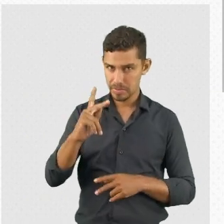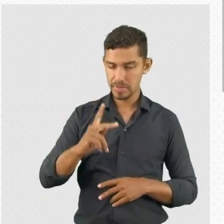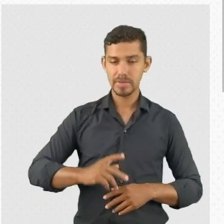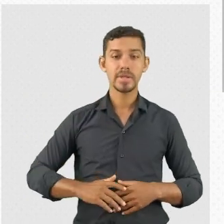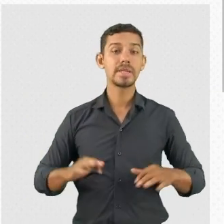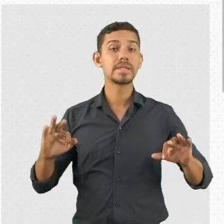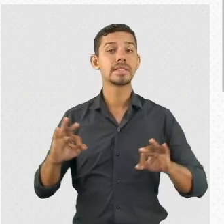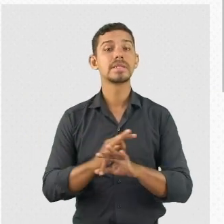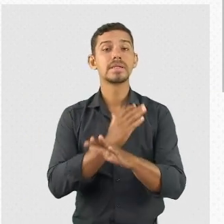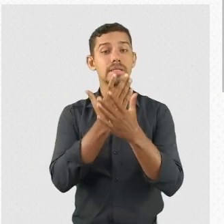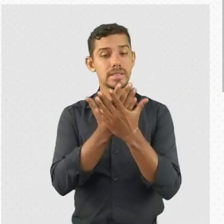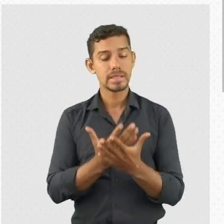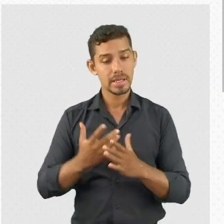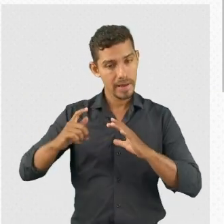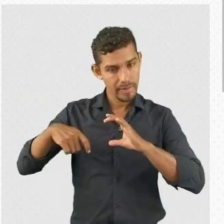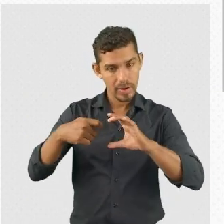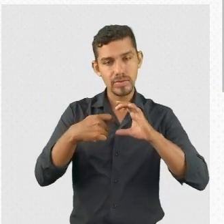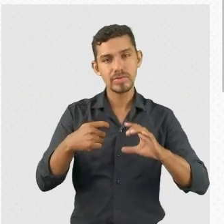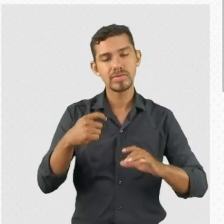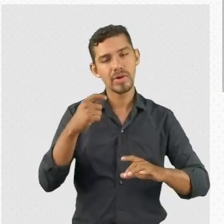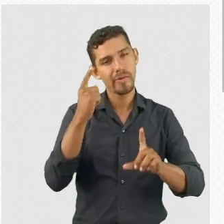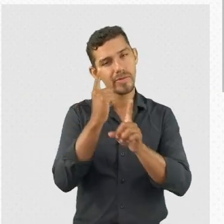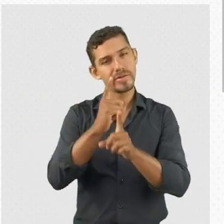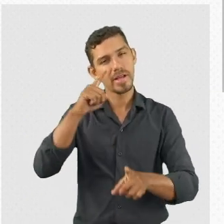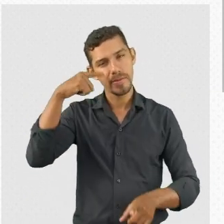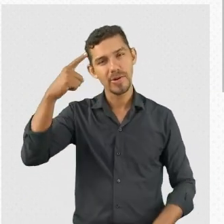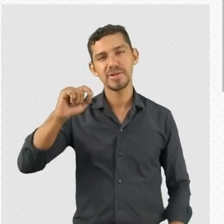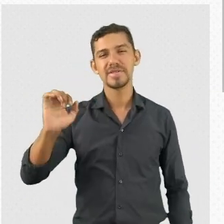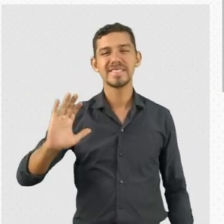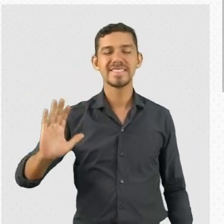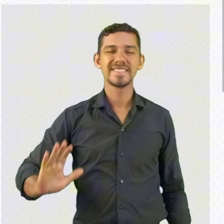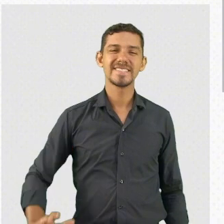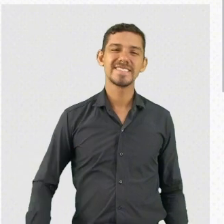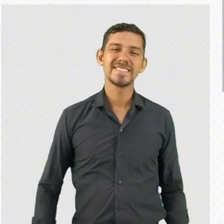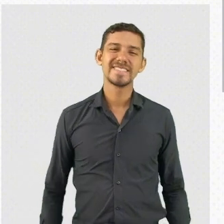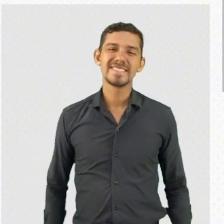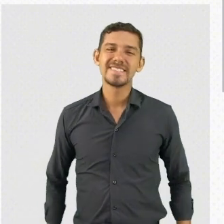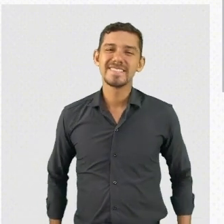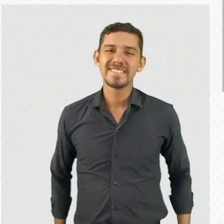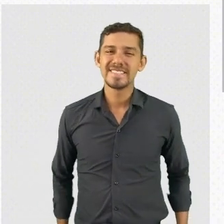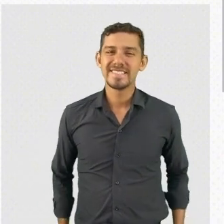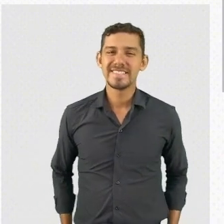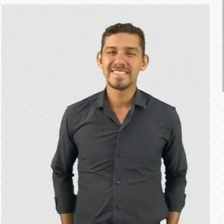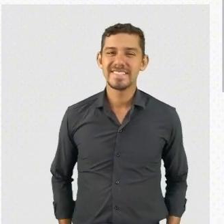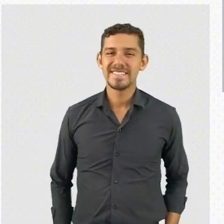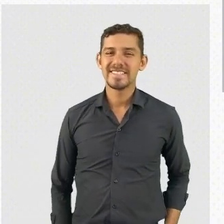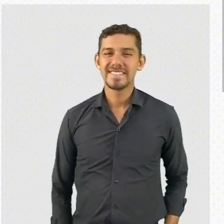Pessoal, a gente encerra mais uma aula e eu vejo vocês na próxima. Bye, bye e até lá!